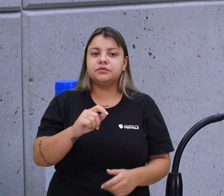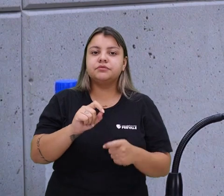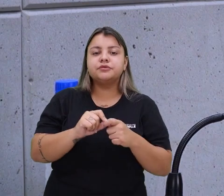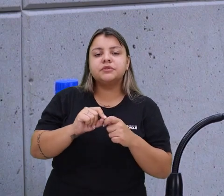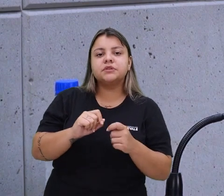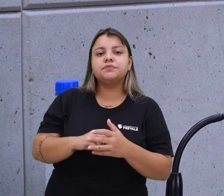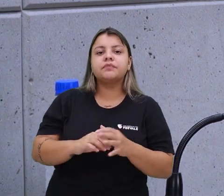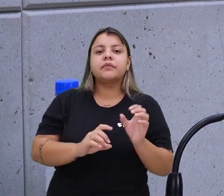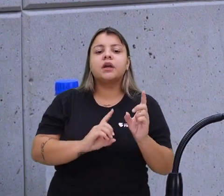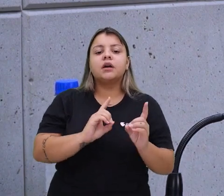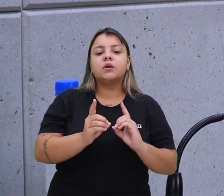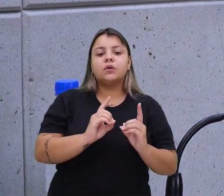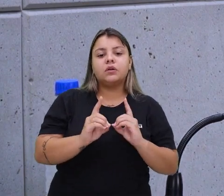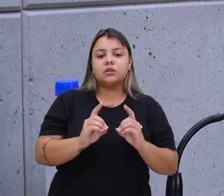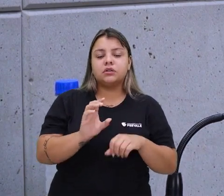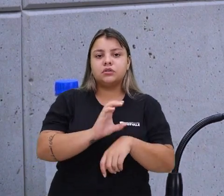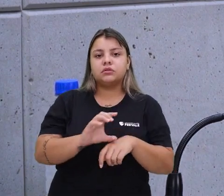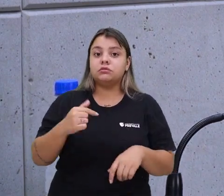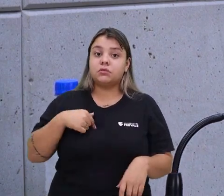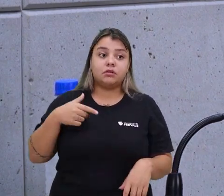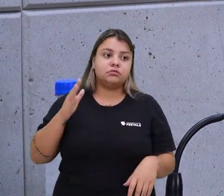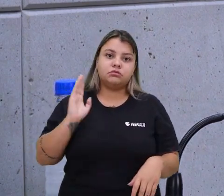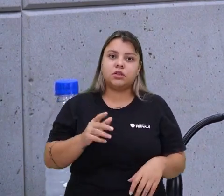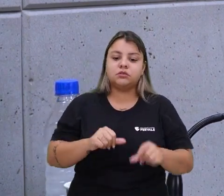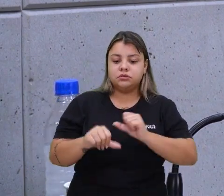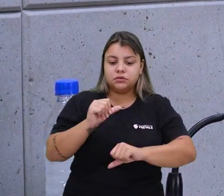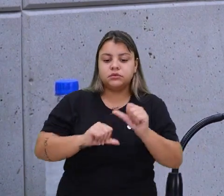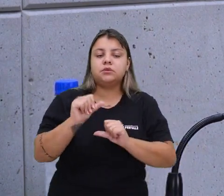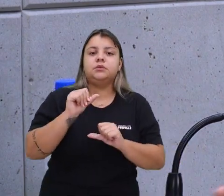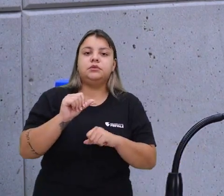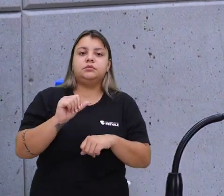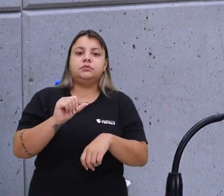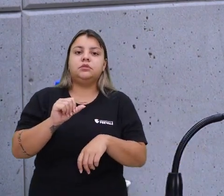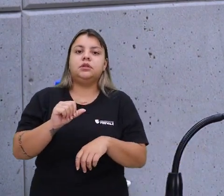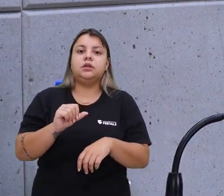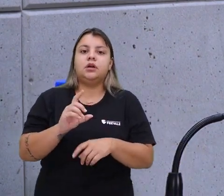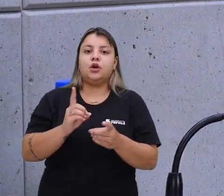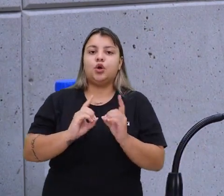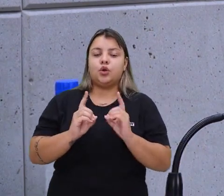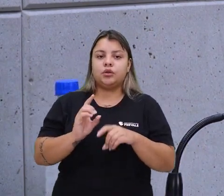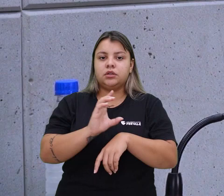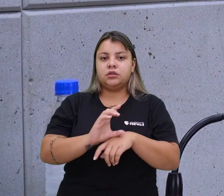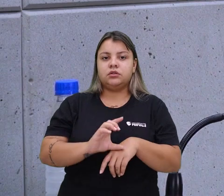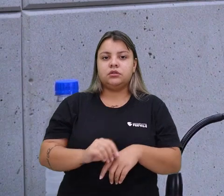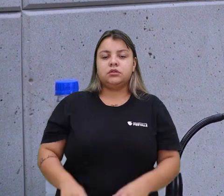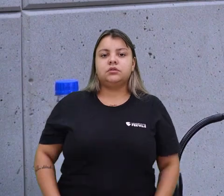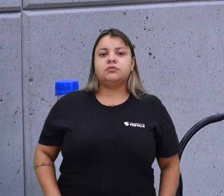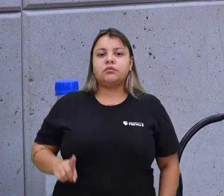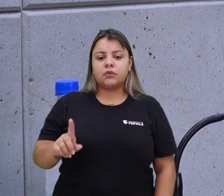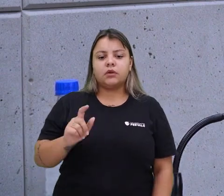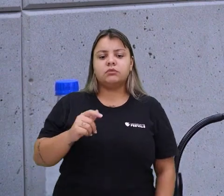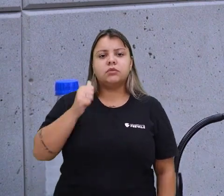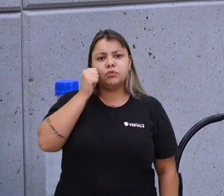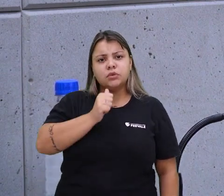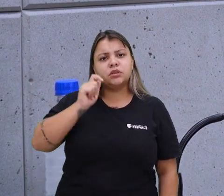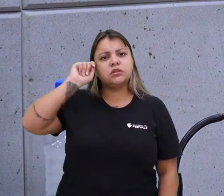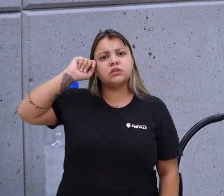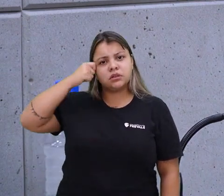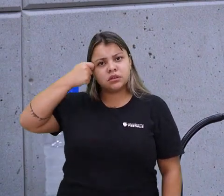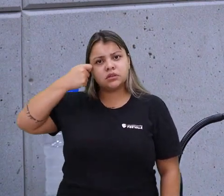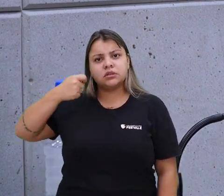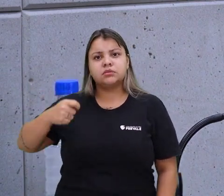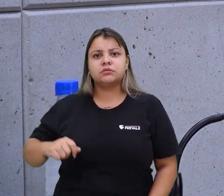coordenadora do curso porque em pouco tempo eu já virei coordenadora que a coordenadora do curso era uma mulher negra né E